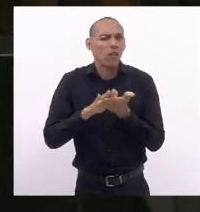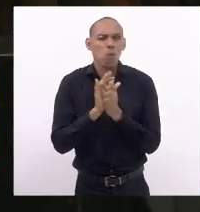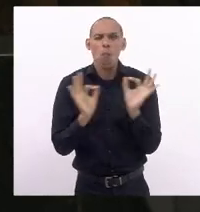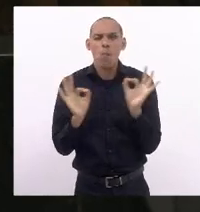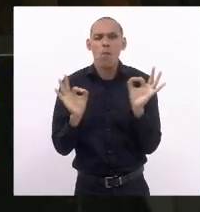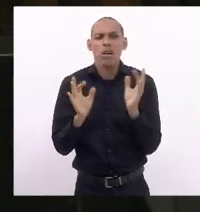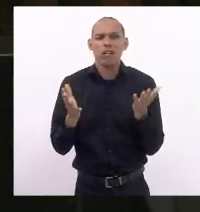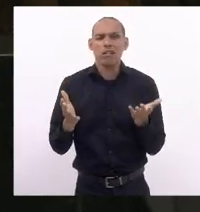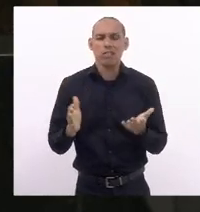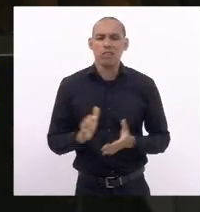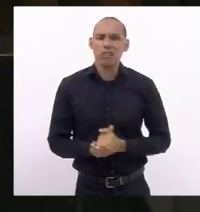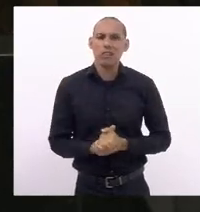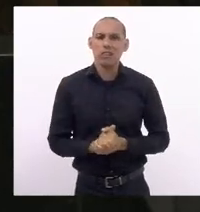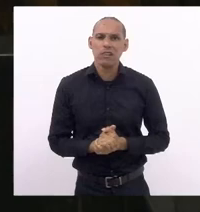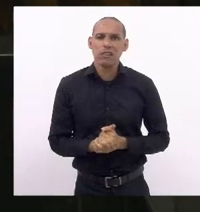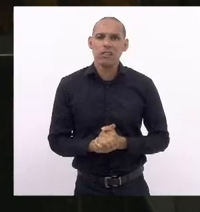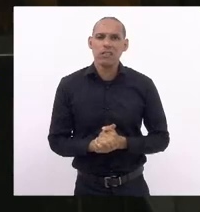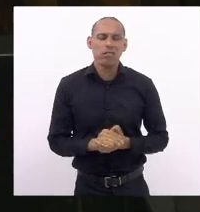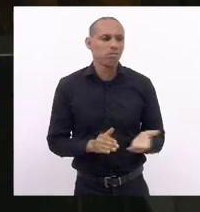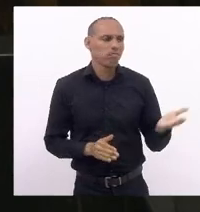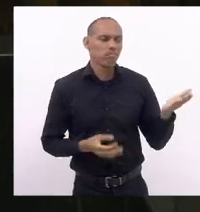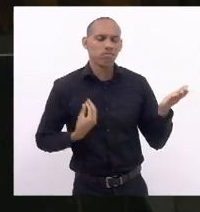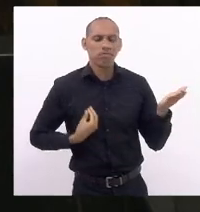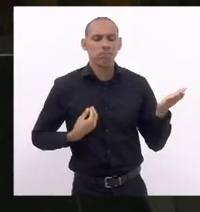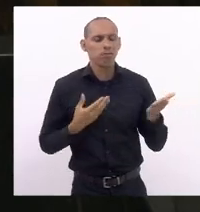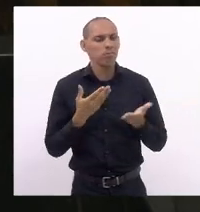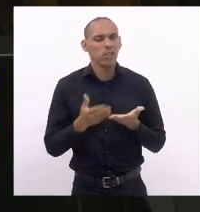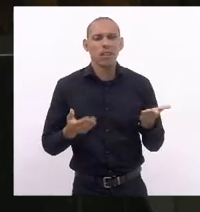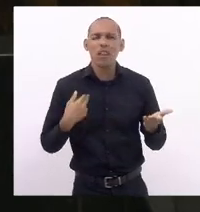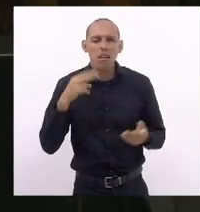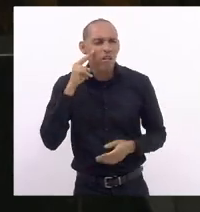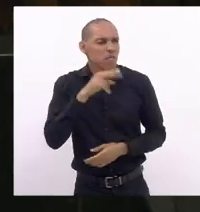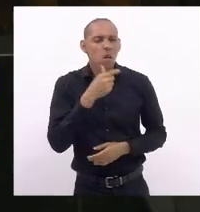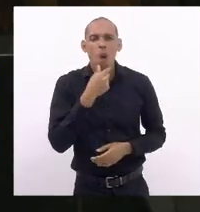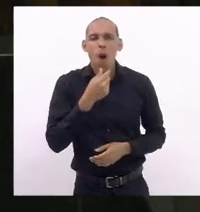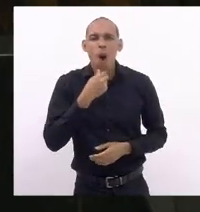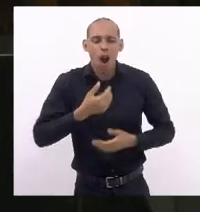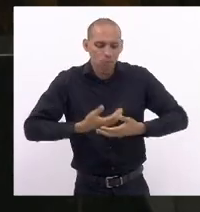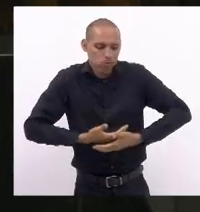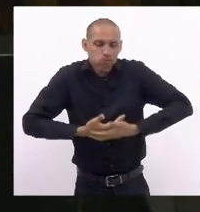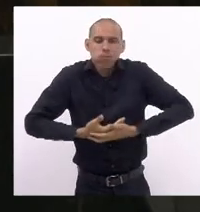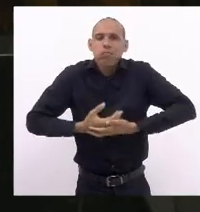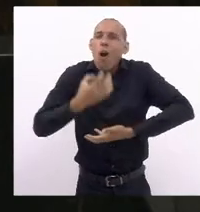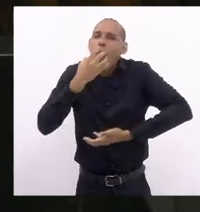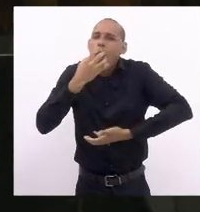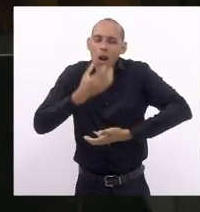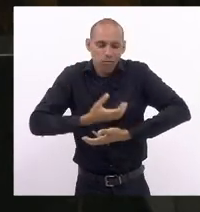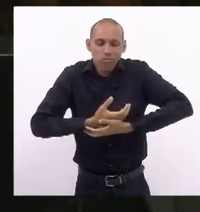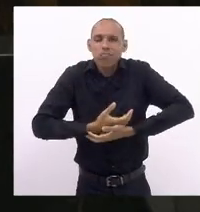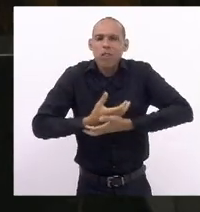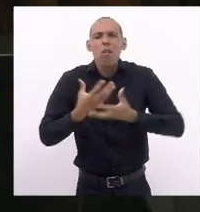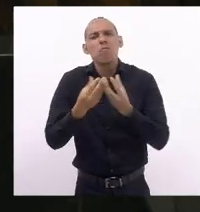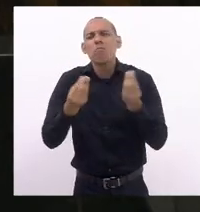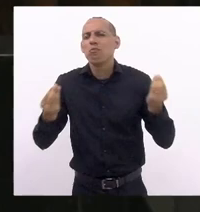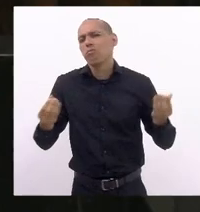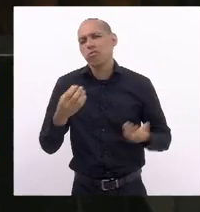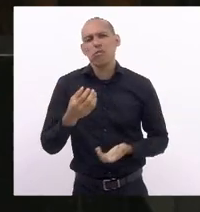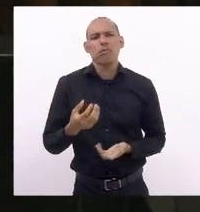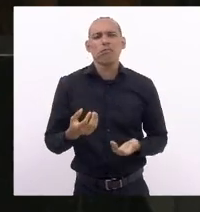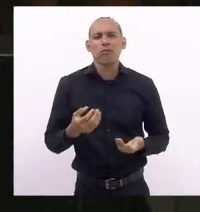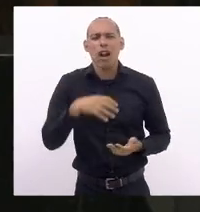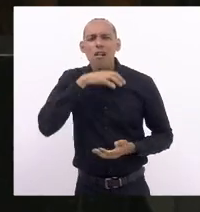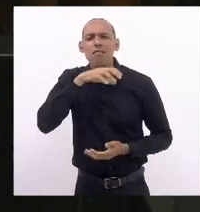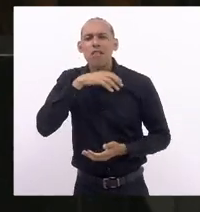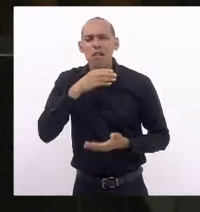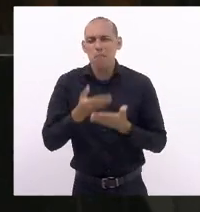nada, e ter a vida ceifada. Vi um senhor levando um cachorro no colo. Muitos animais se foram. A gente fala das